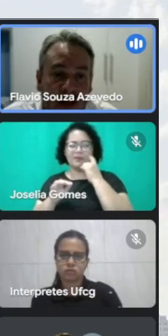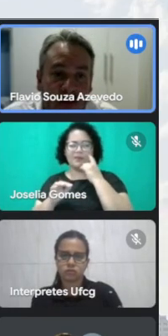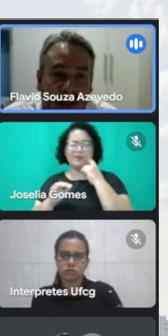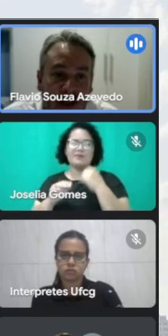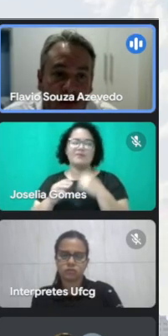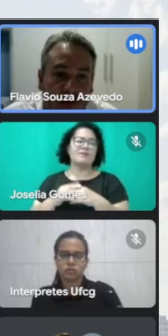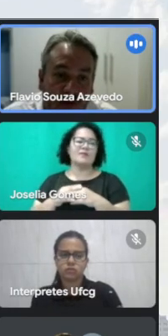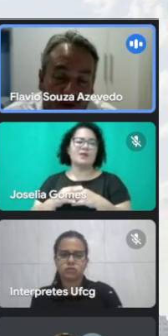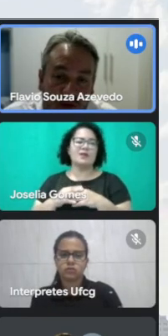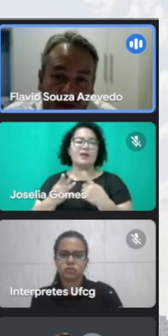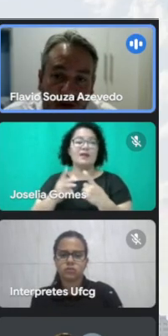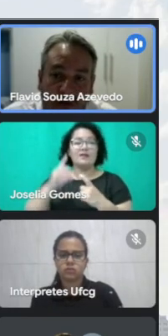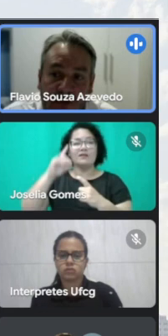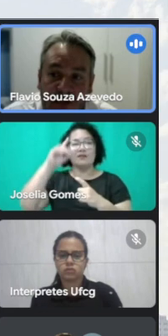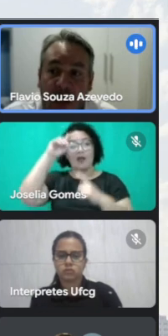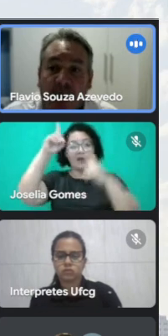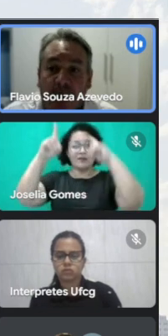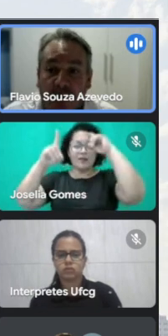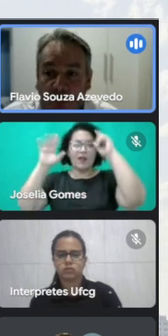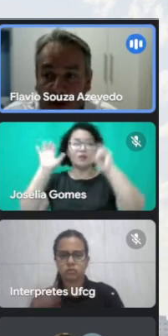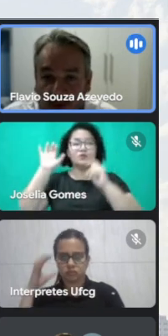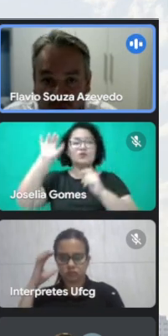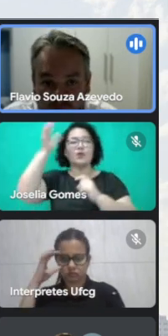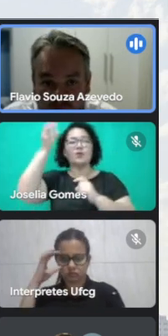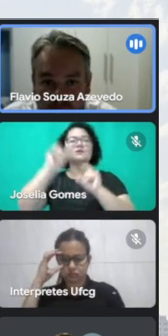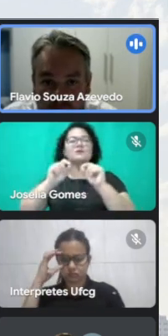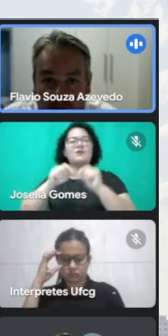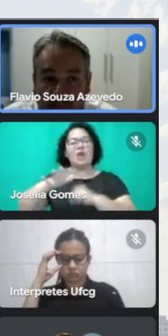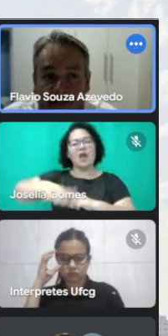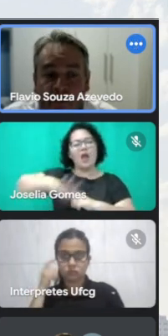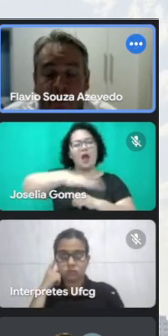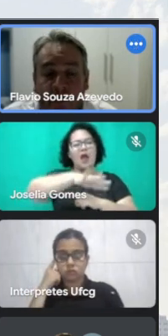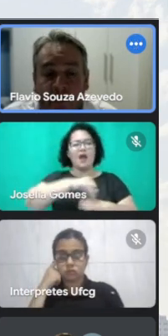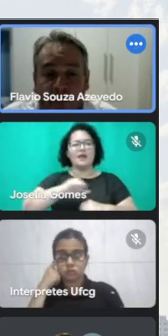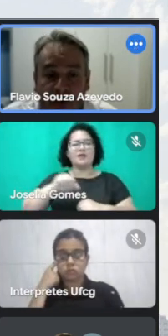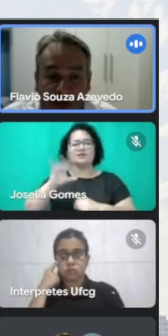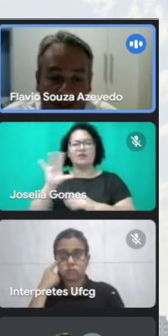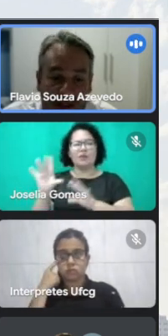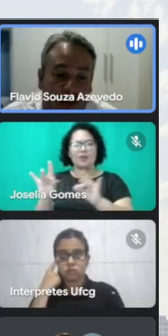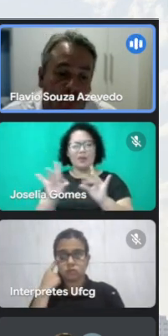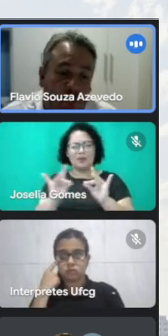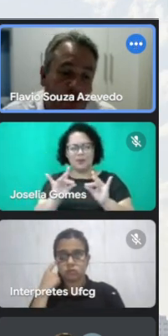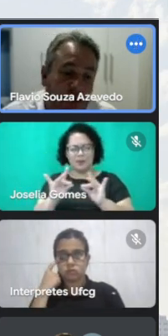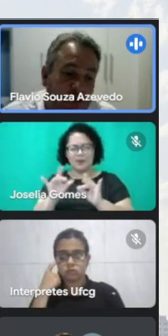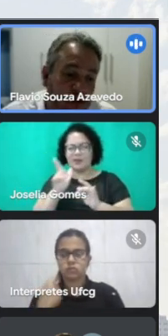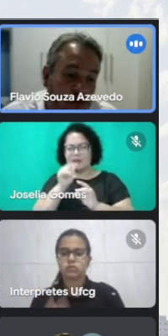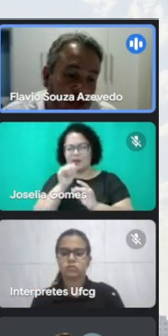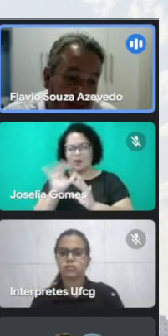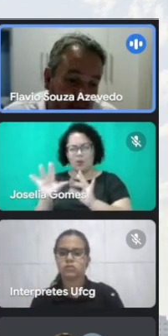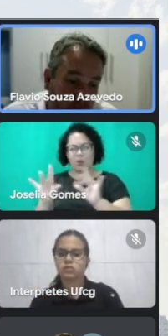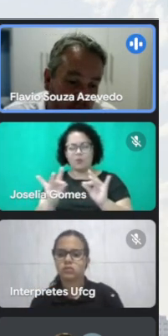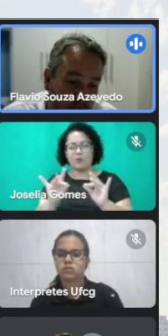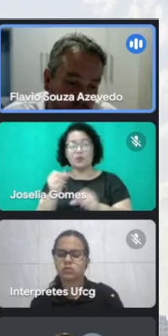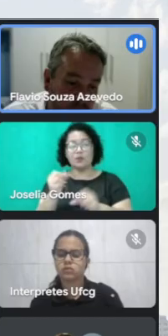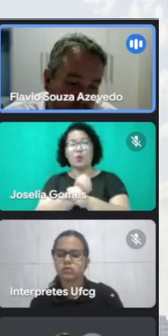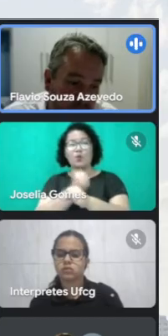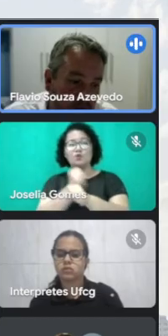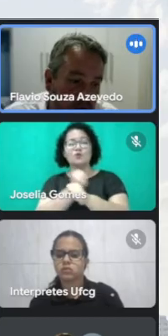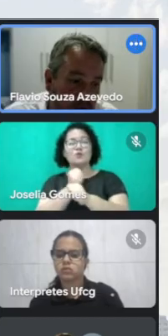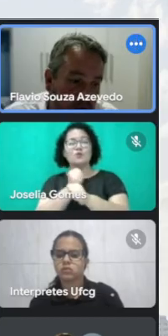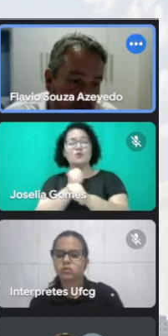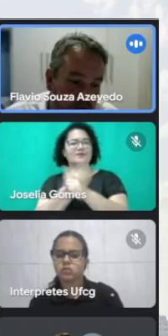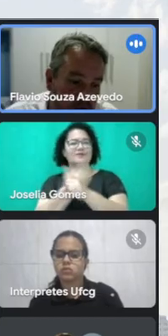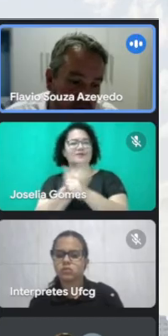partiu-se para a ideia, né, qual foi a solução, que foi áreas úmidas construídas, né? Ou seja, tentar